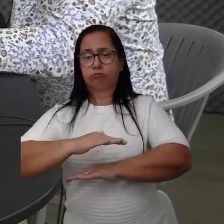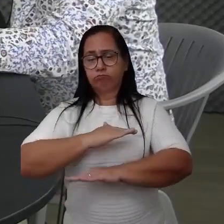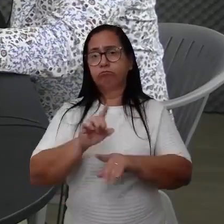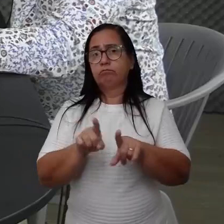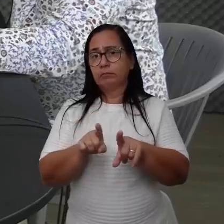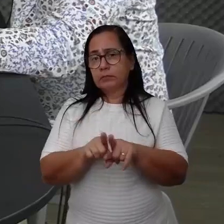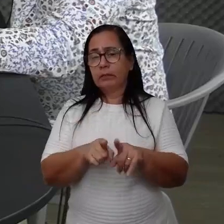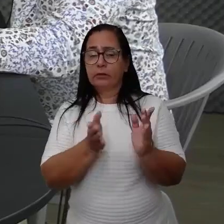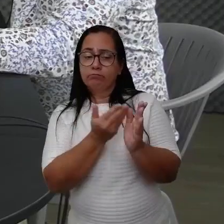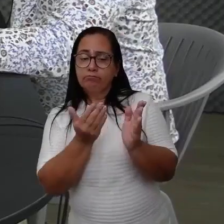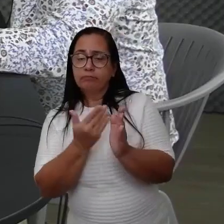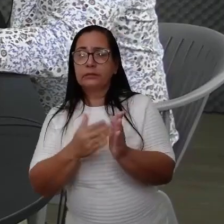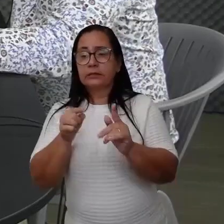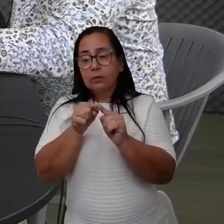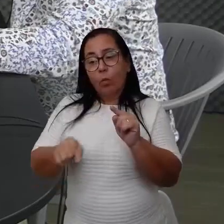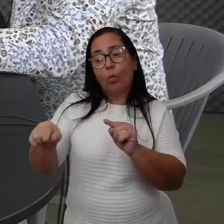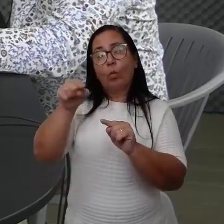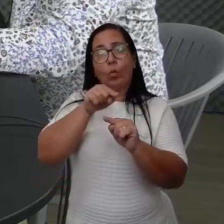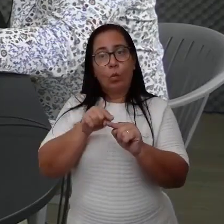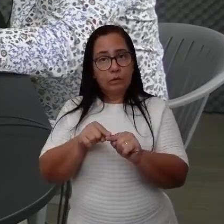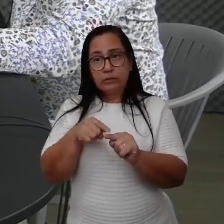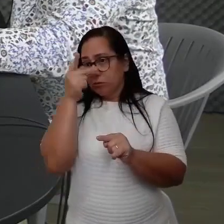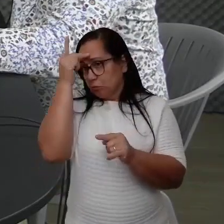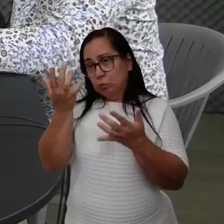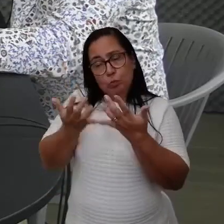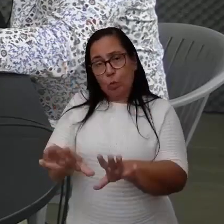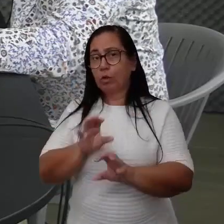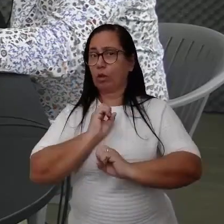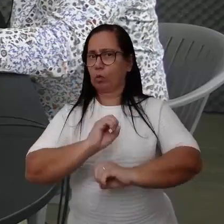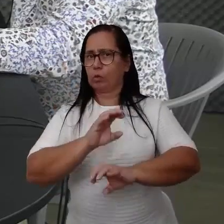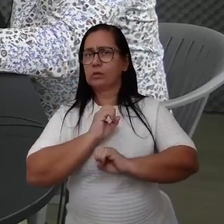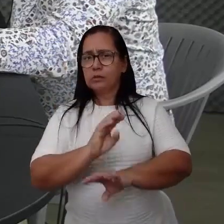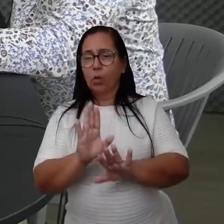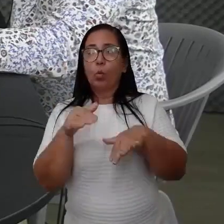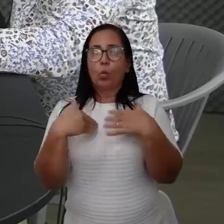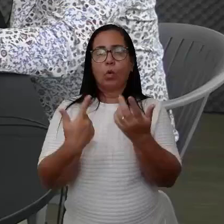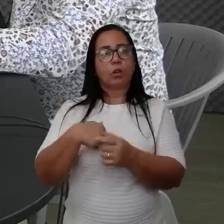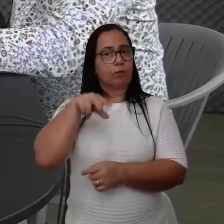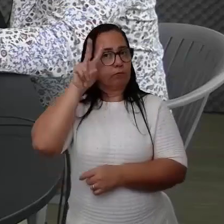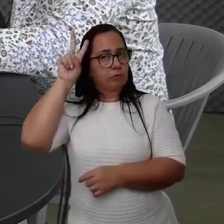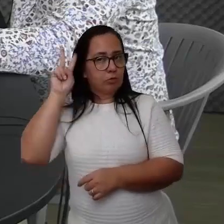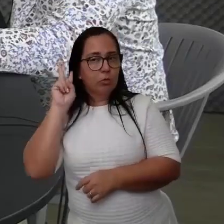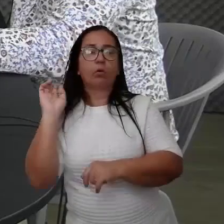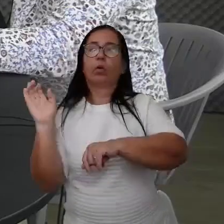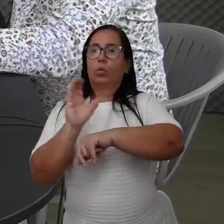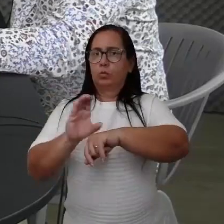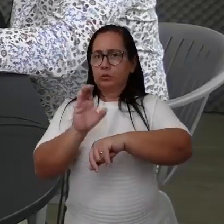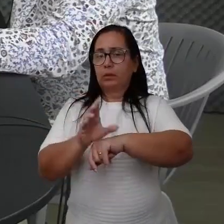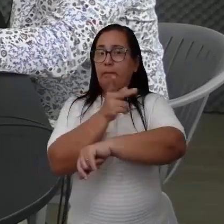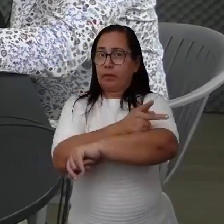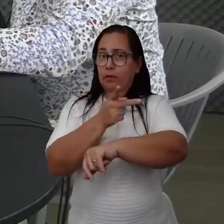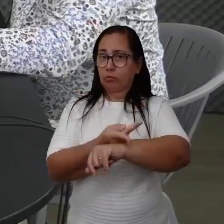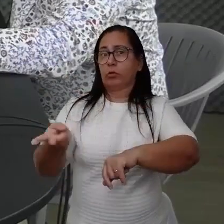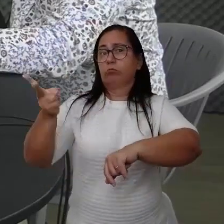entrei no Caderno de Cidades não tinha ninguém especificamente cobrindo educação. Como eu, quando fiz vestibular, cursei pedagogia e